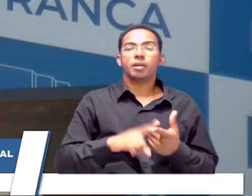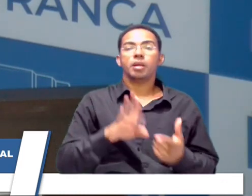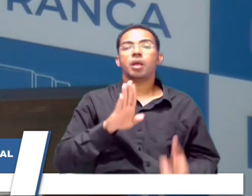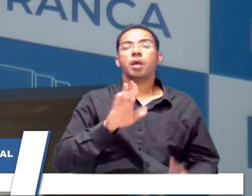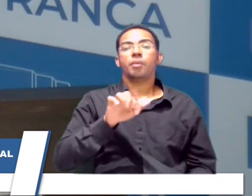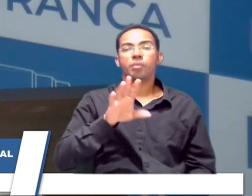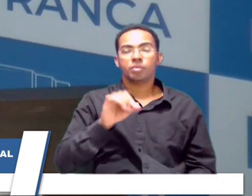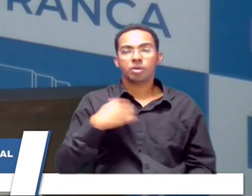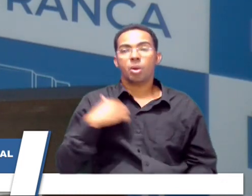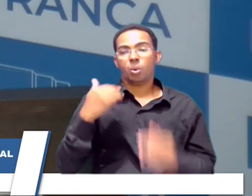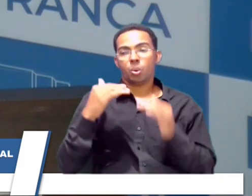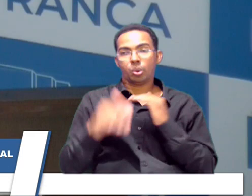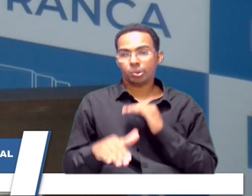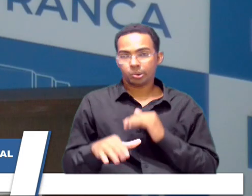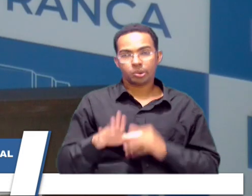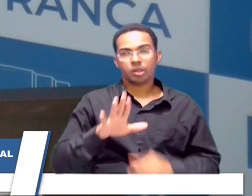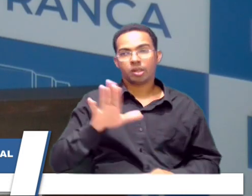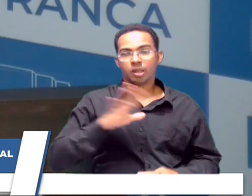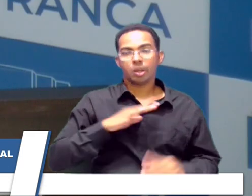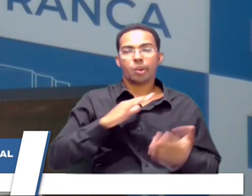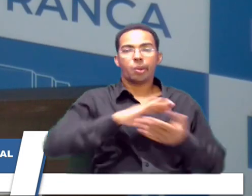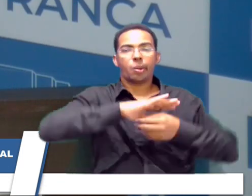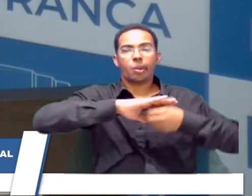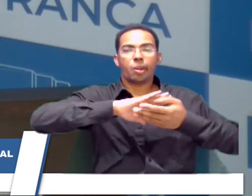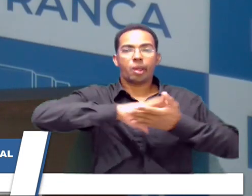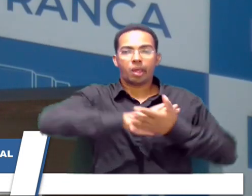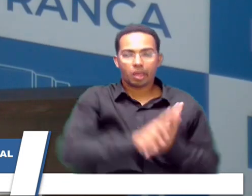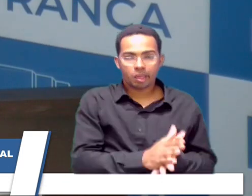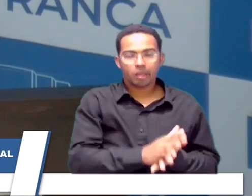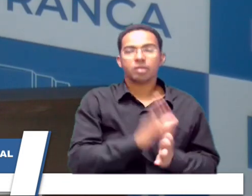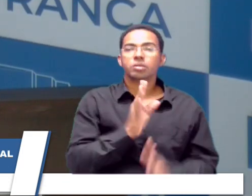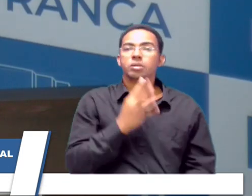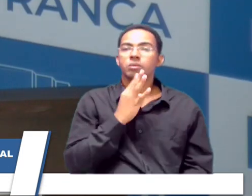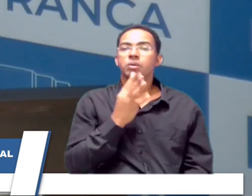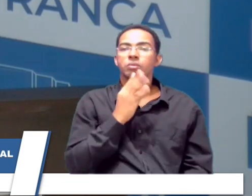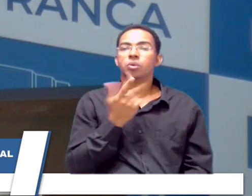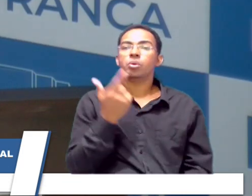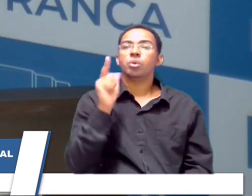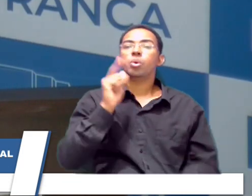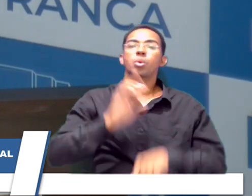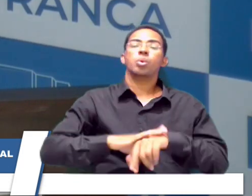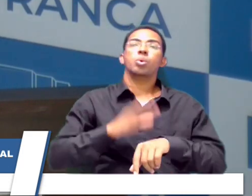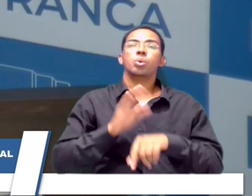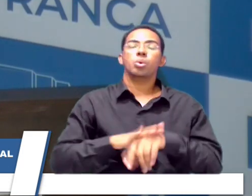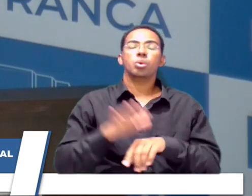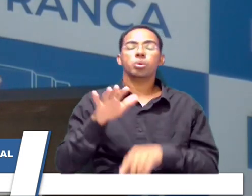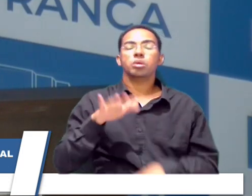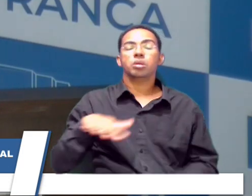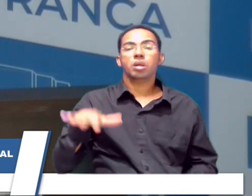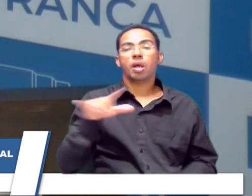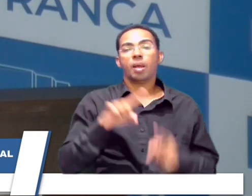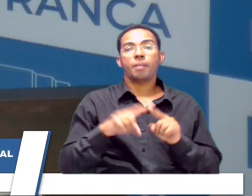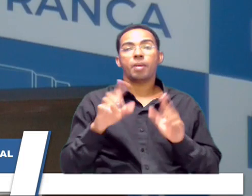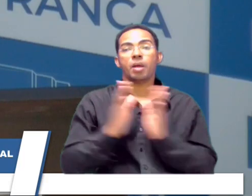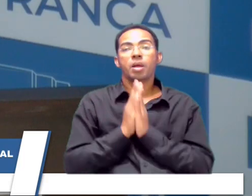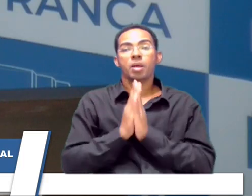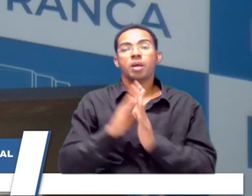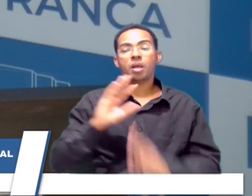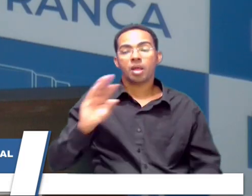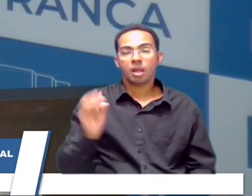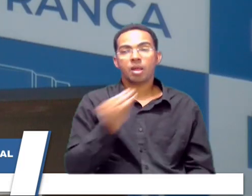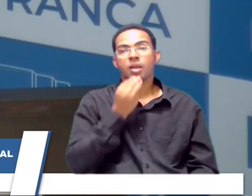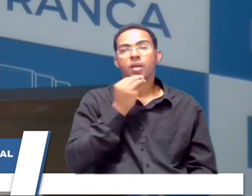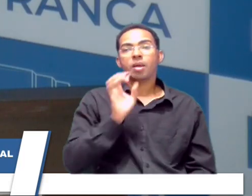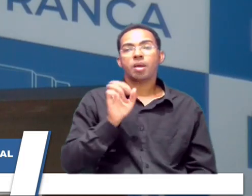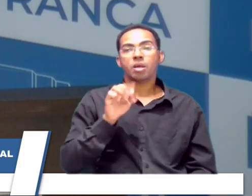contra a cannabis, tinha um preconceito muito grande, já tive a oportunidade de falar isso em outro ambiente, mas graças à oportunidade que o Enor e a